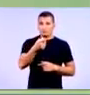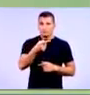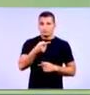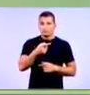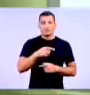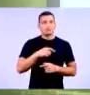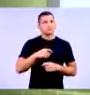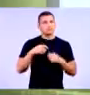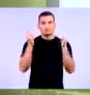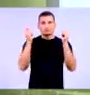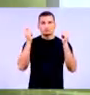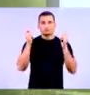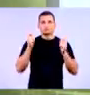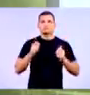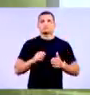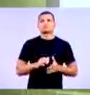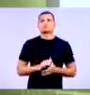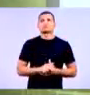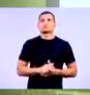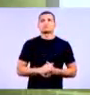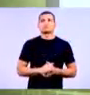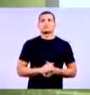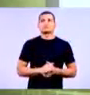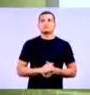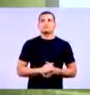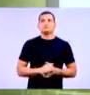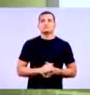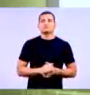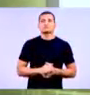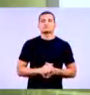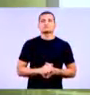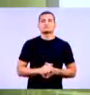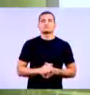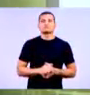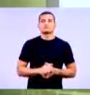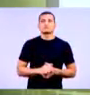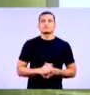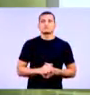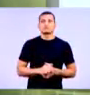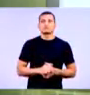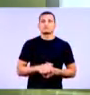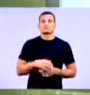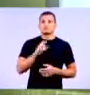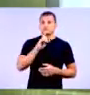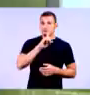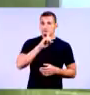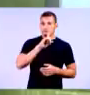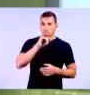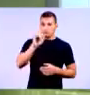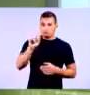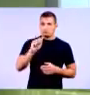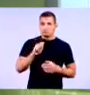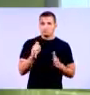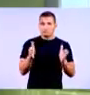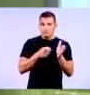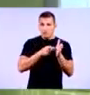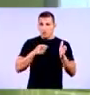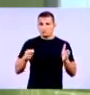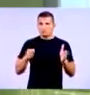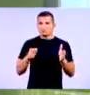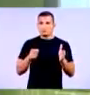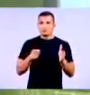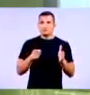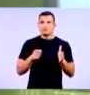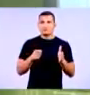pedido. Pedido intempestivo não é analisado, não é considerado. Então, passou o prazo, às vezes você, puxa,